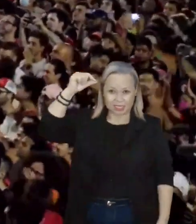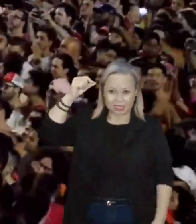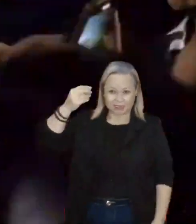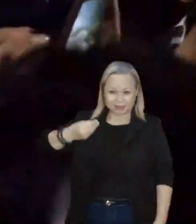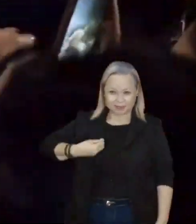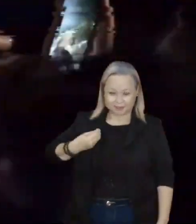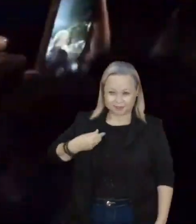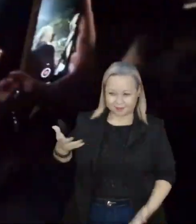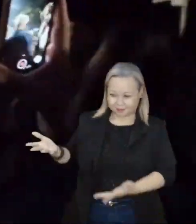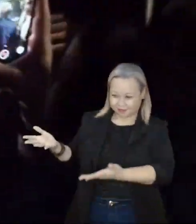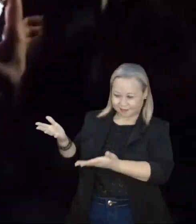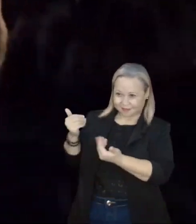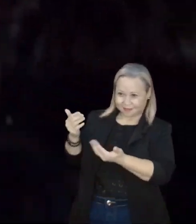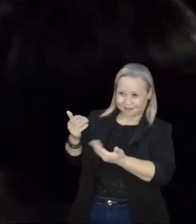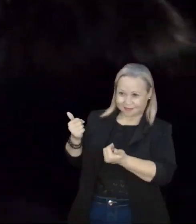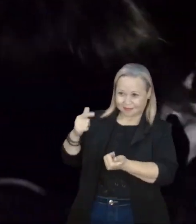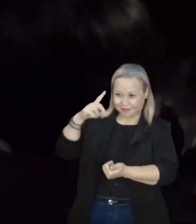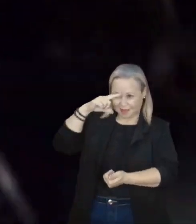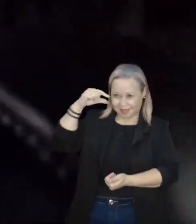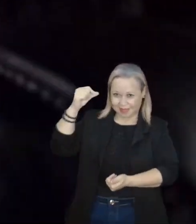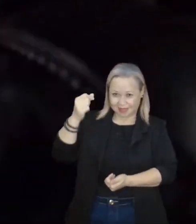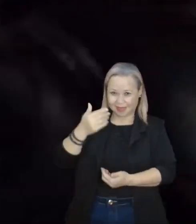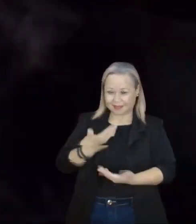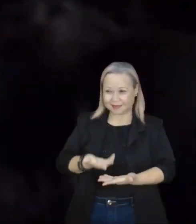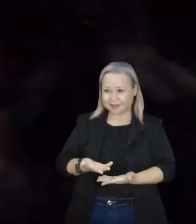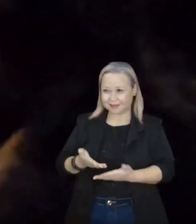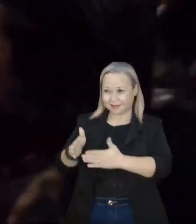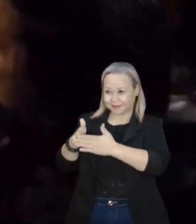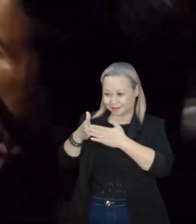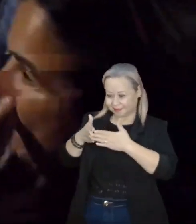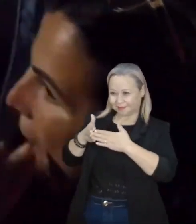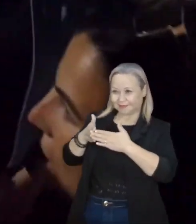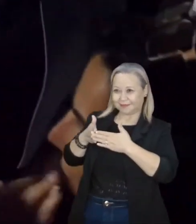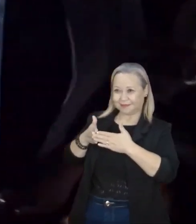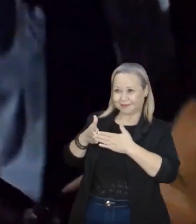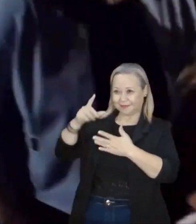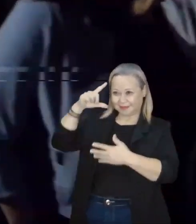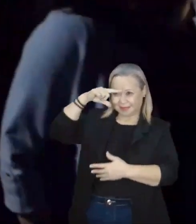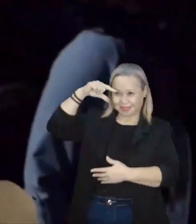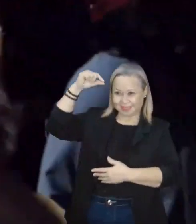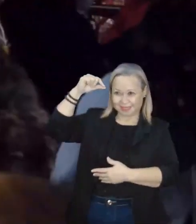Janja. Por favor, Janja. Ô, Janja.